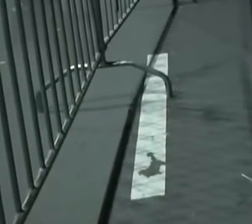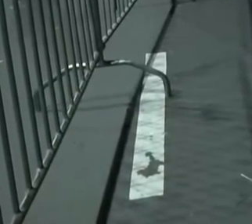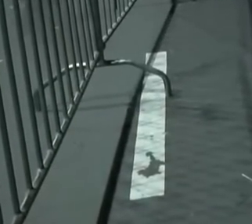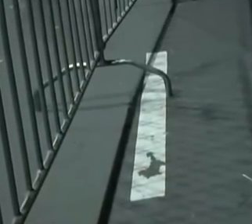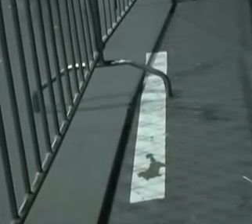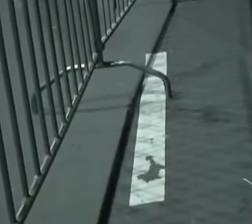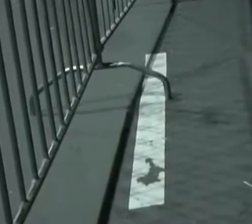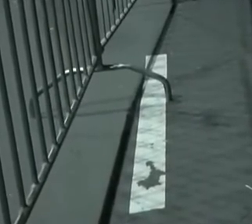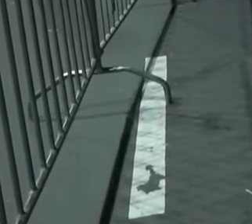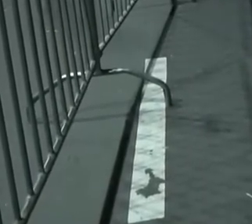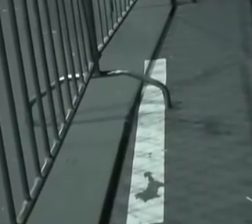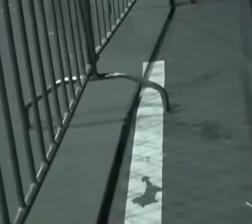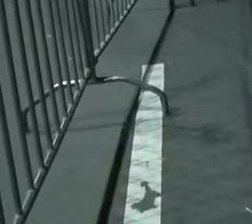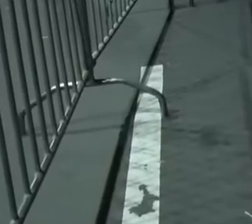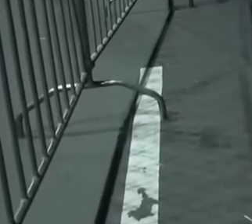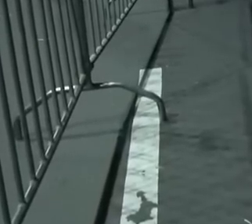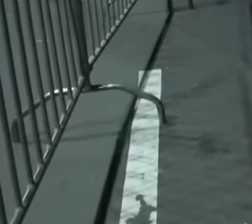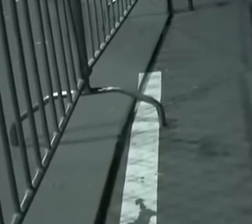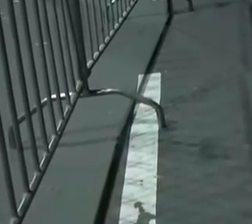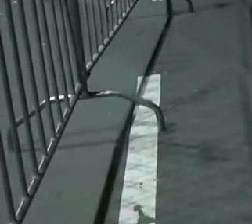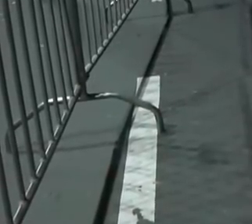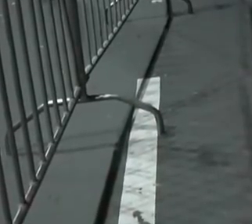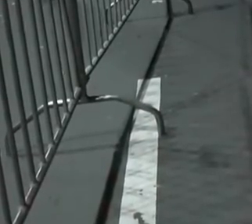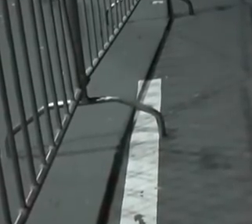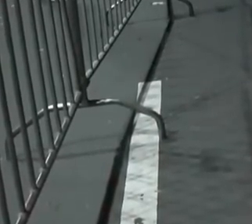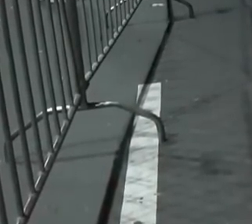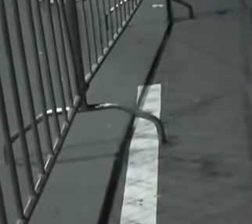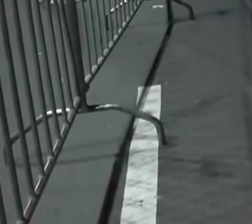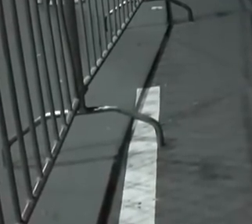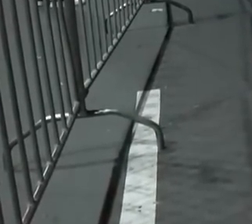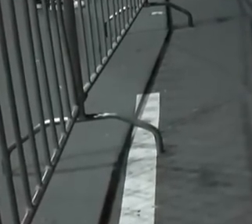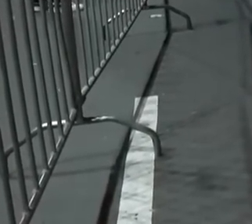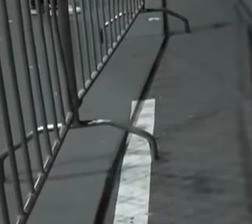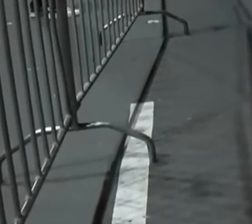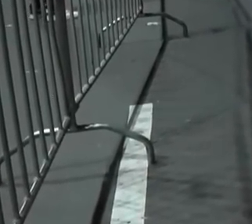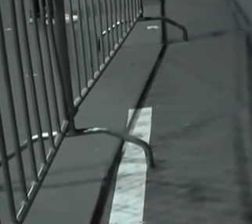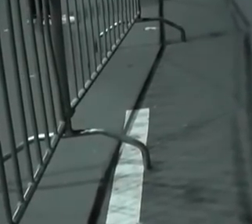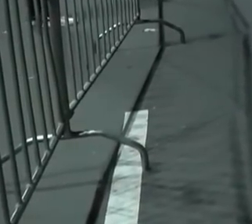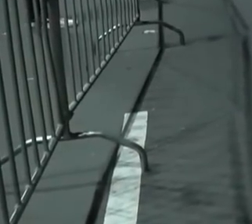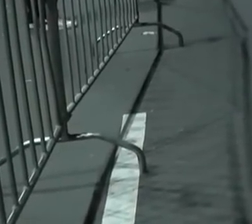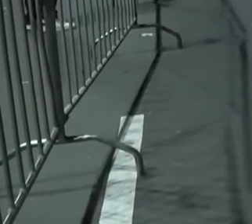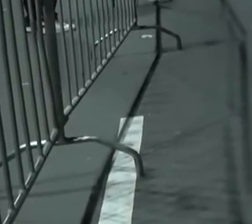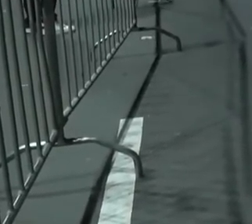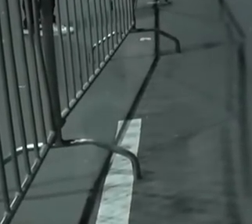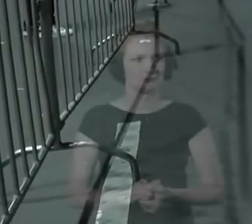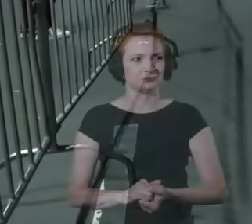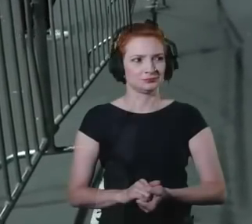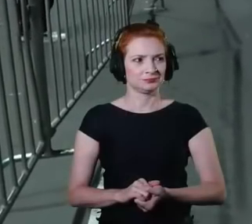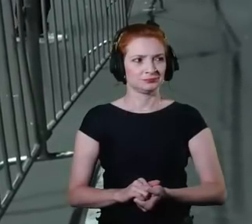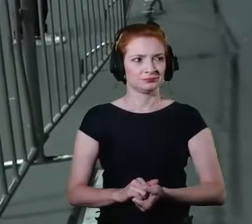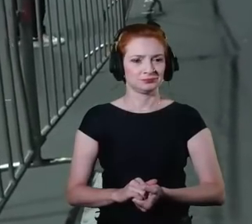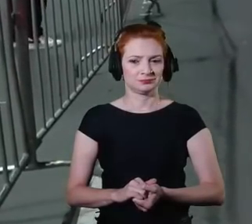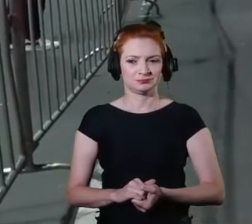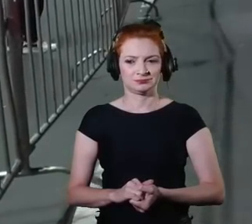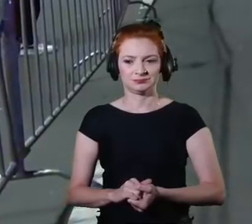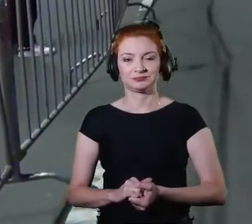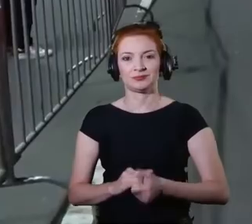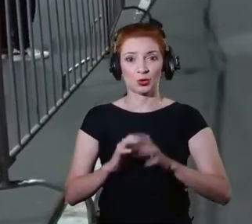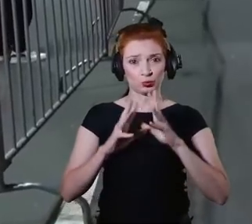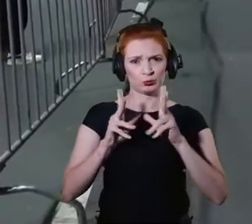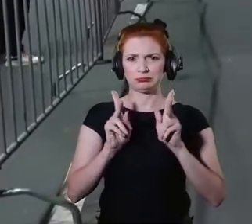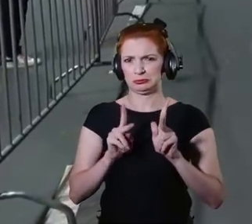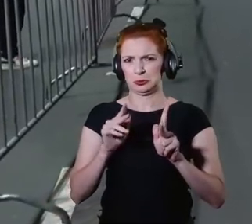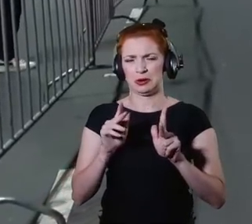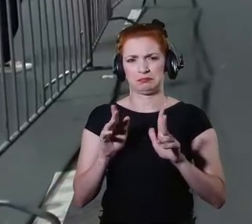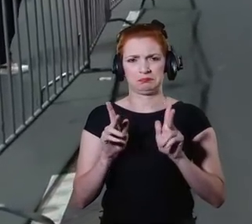forma, perderam algo. Alguns perderam mais. Outros perderam menos, mas todo mundo perdeu nesse momento da